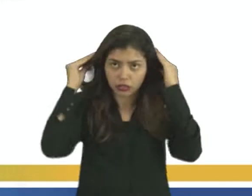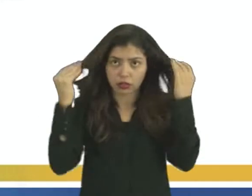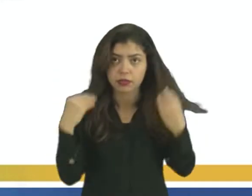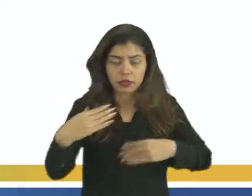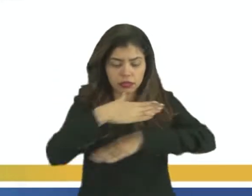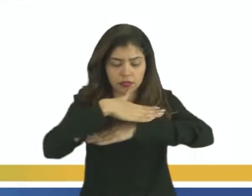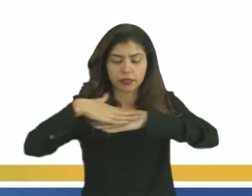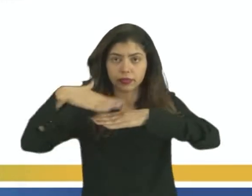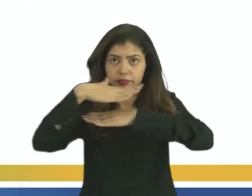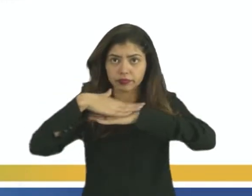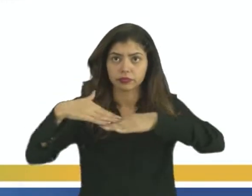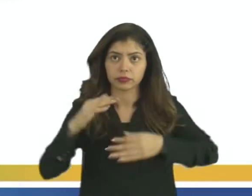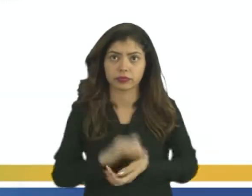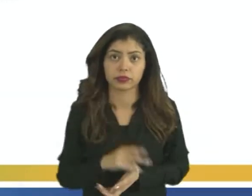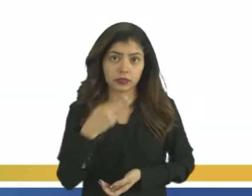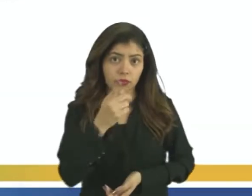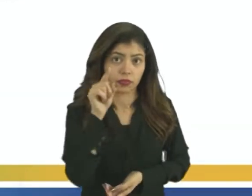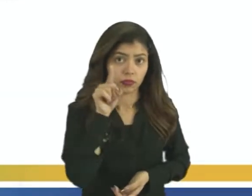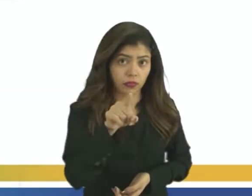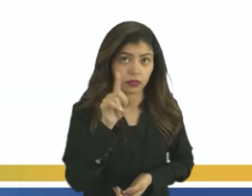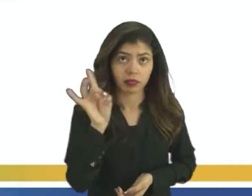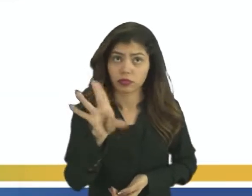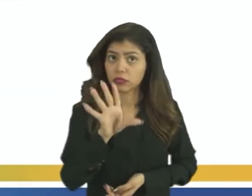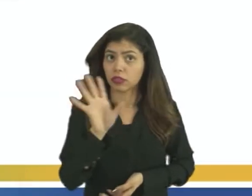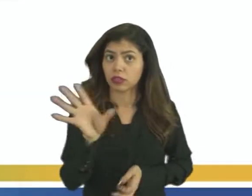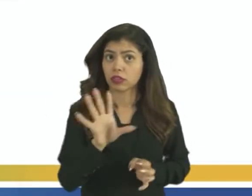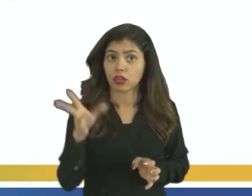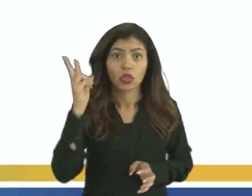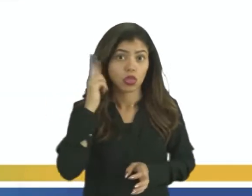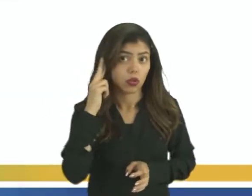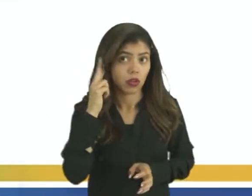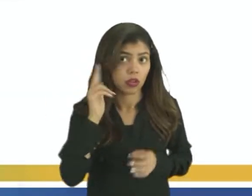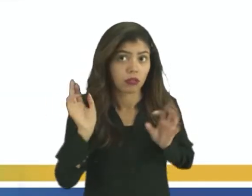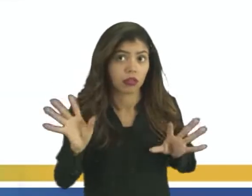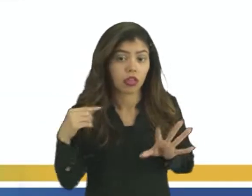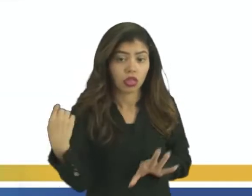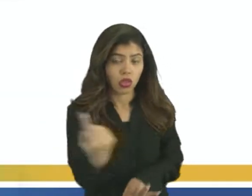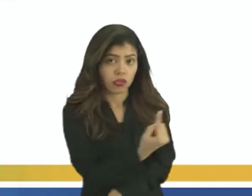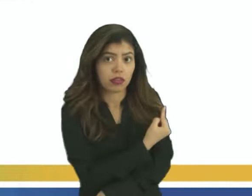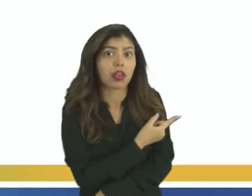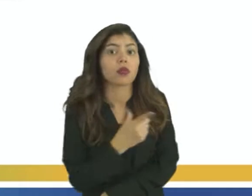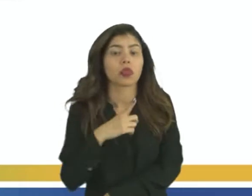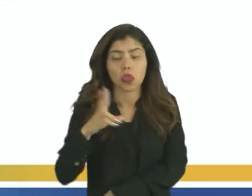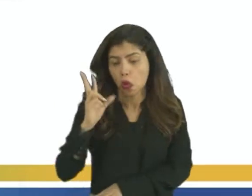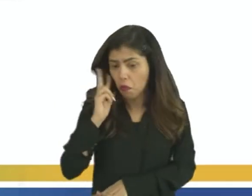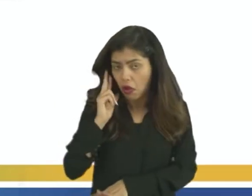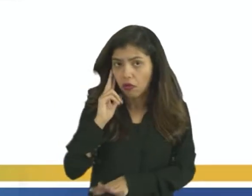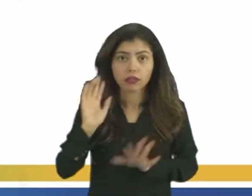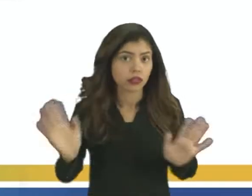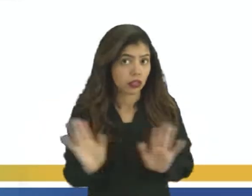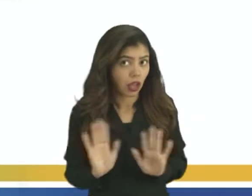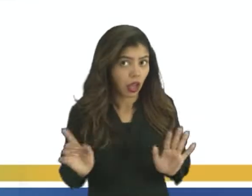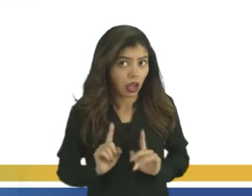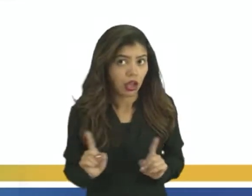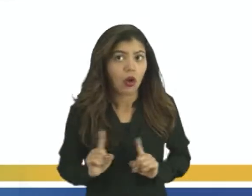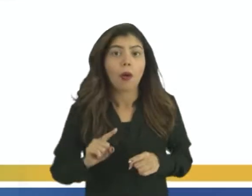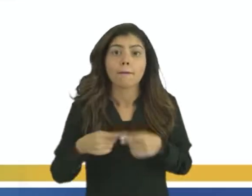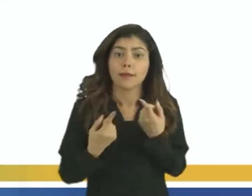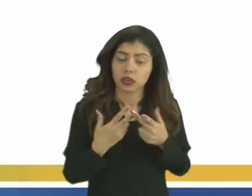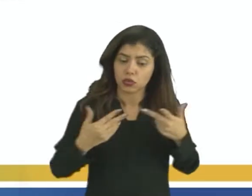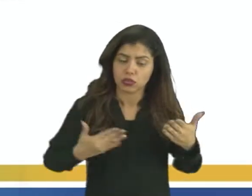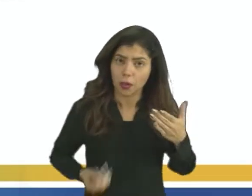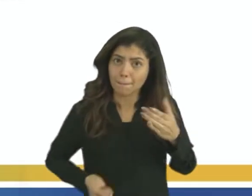na pele. Não estamos falando também sobre a oleosidade que nós temos comumente, né? Mas em